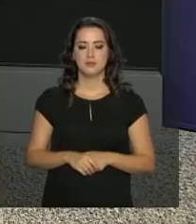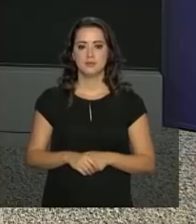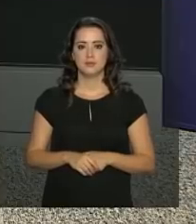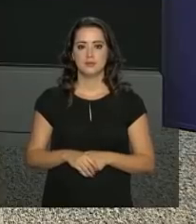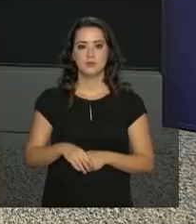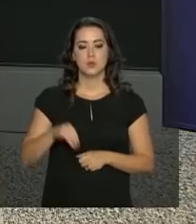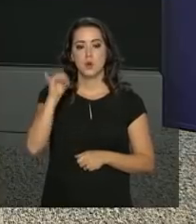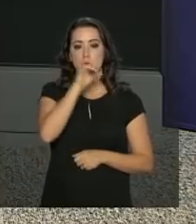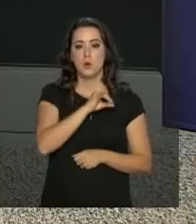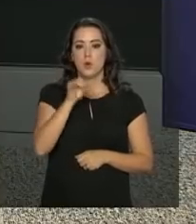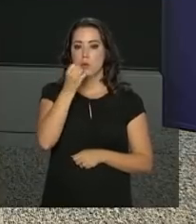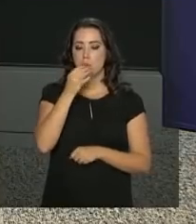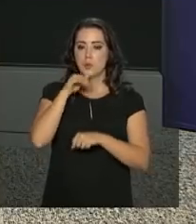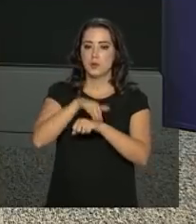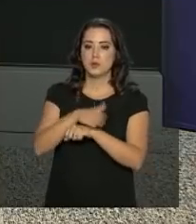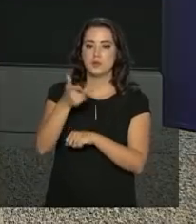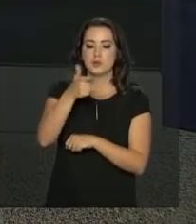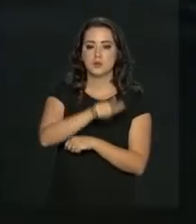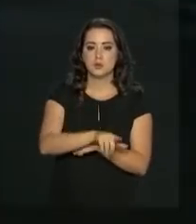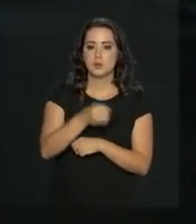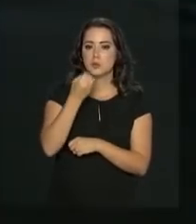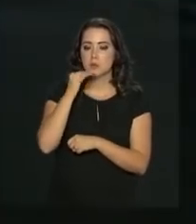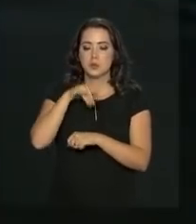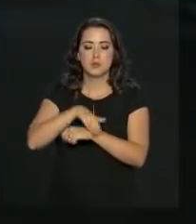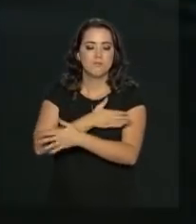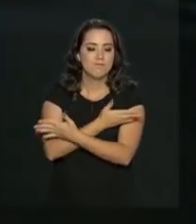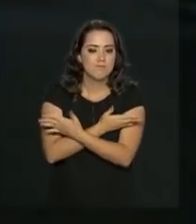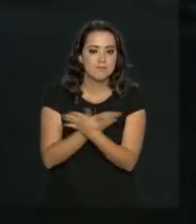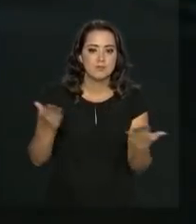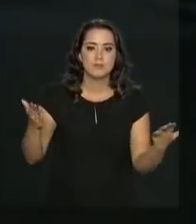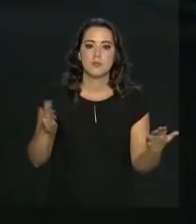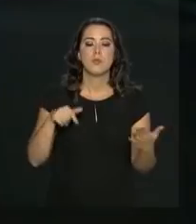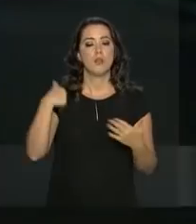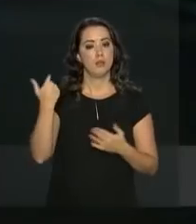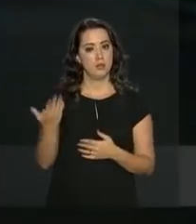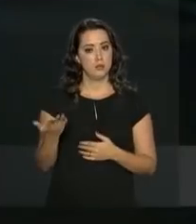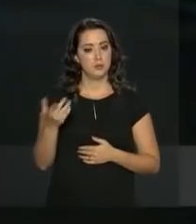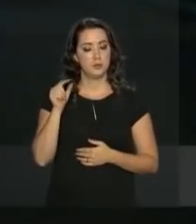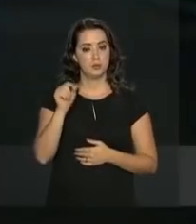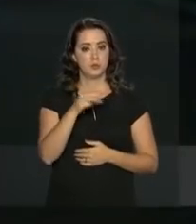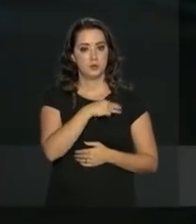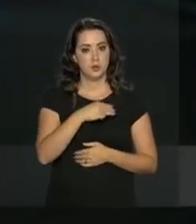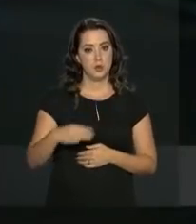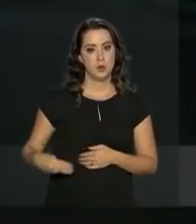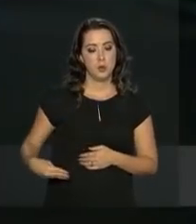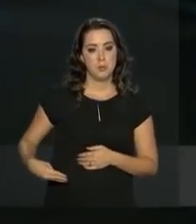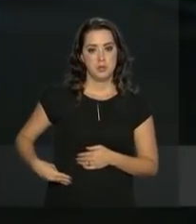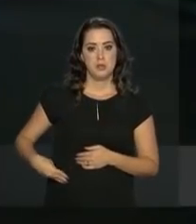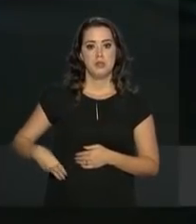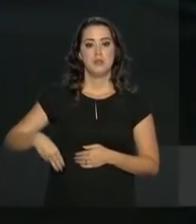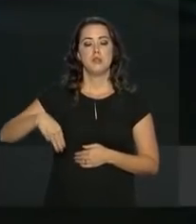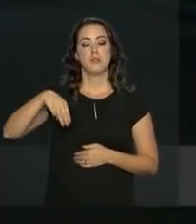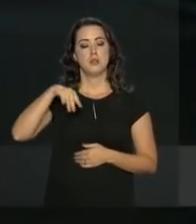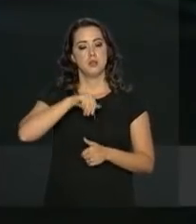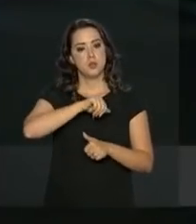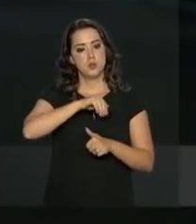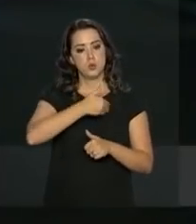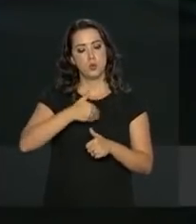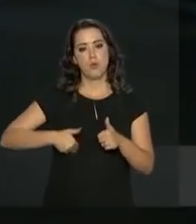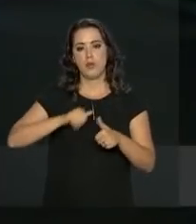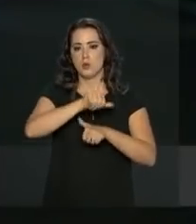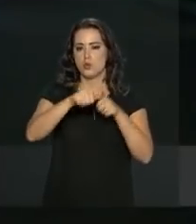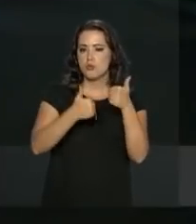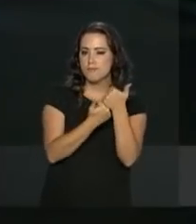Oi, Alessandra, boa noite para você de novo, boa noite a todos. Então, Alessandra, o ministro extraordinário do governo de transição,